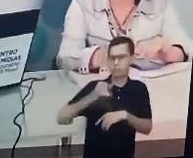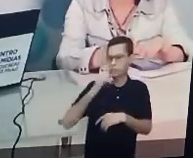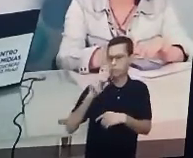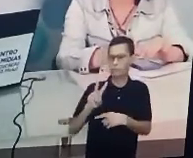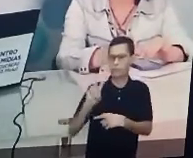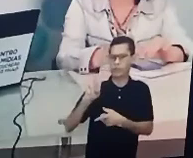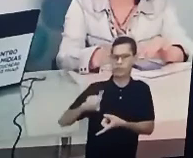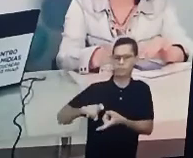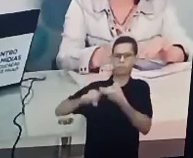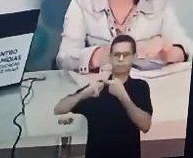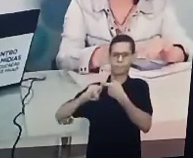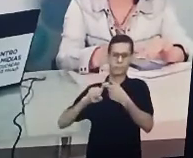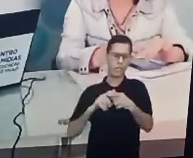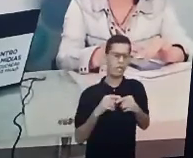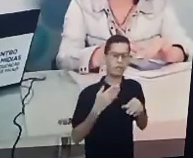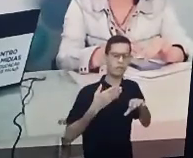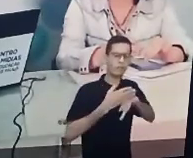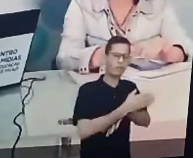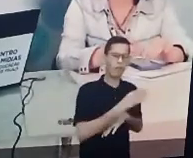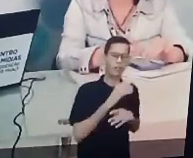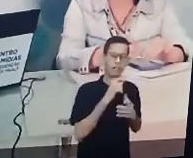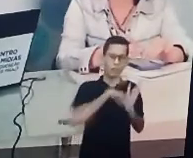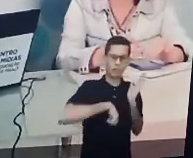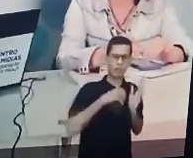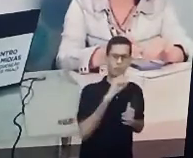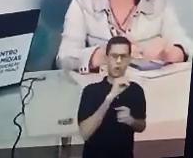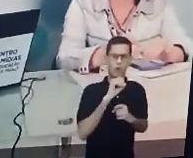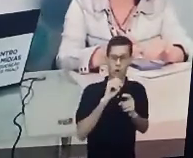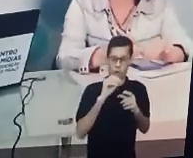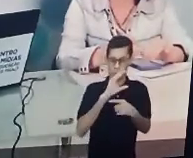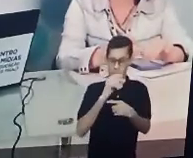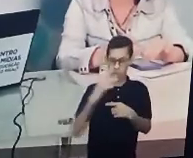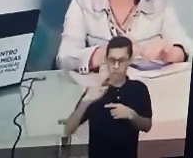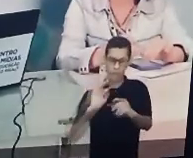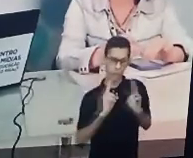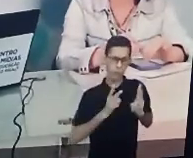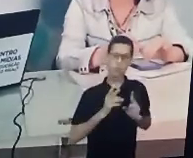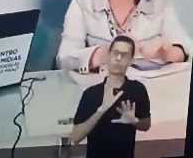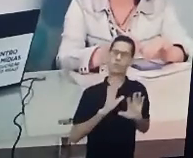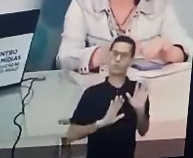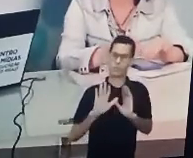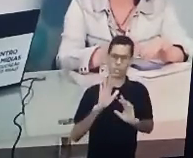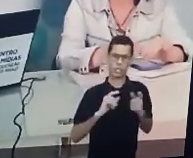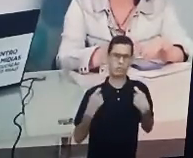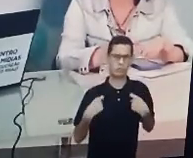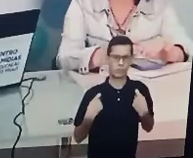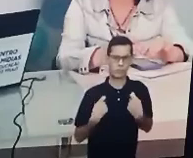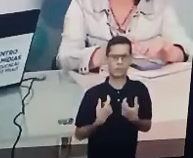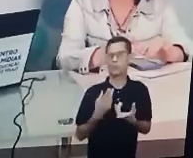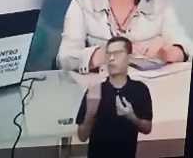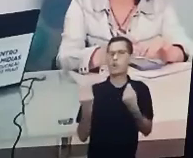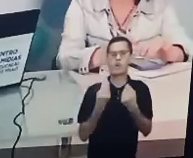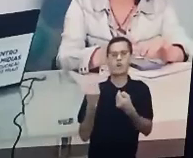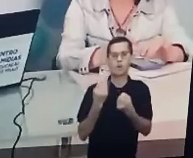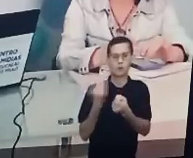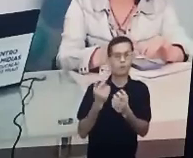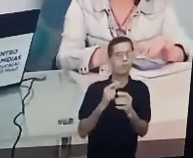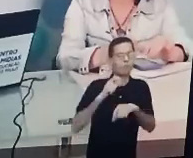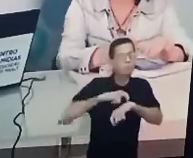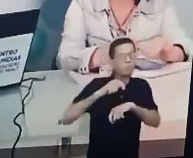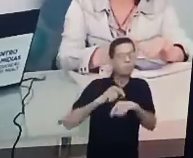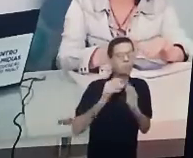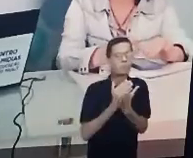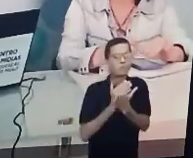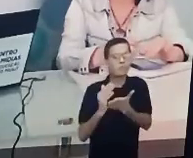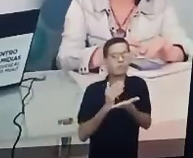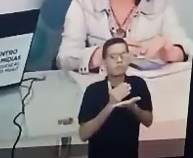V e ativar o O em cima do mesmo CPF. O prazo de vigência, o início a contar